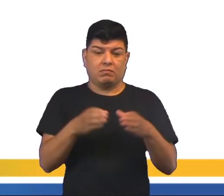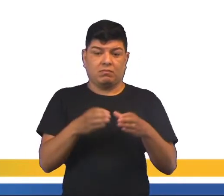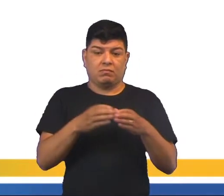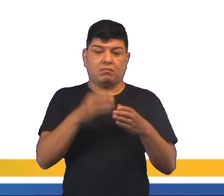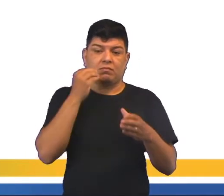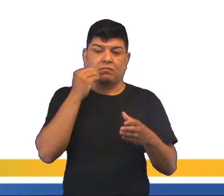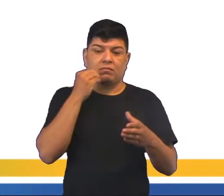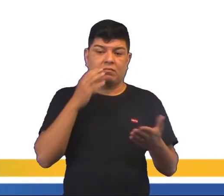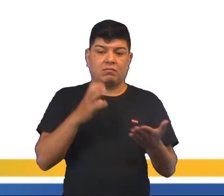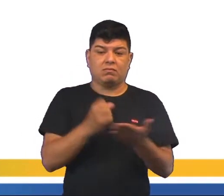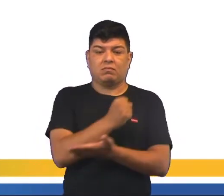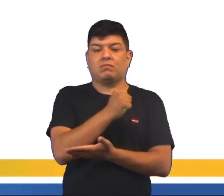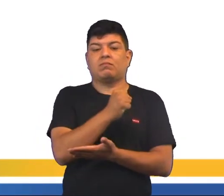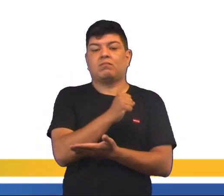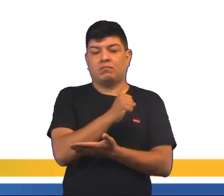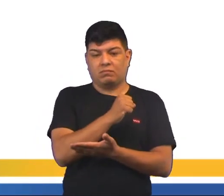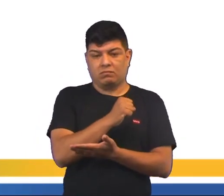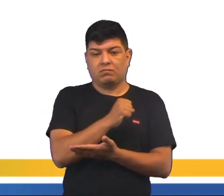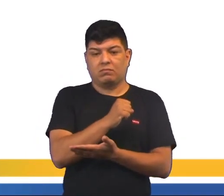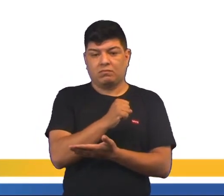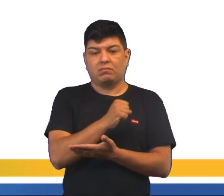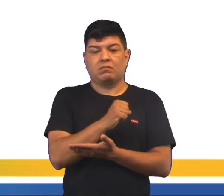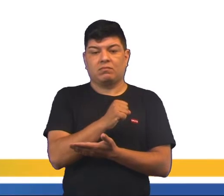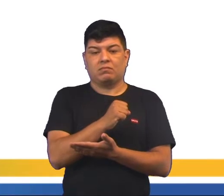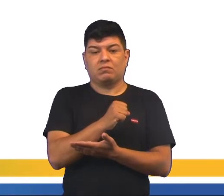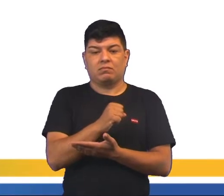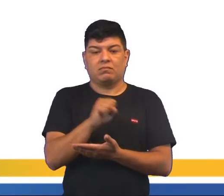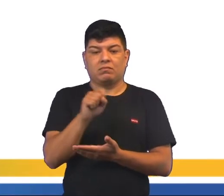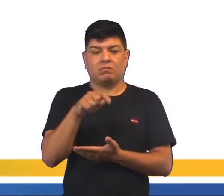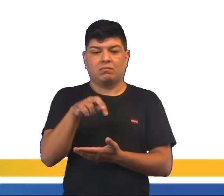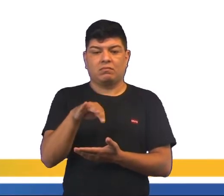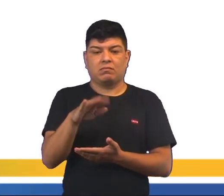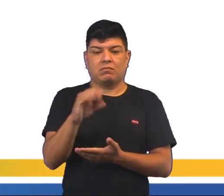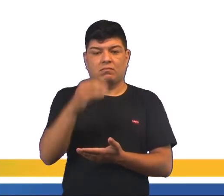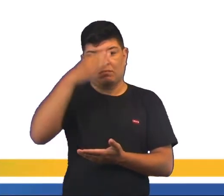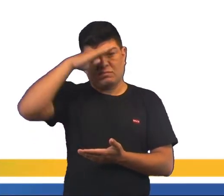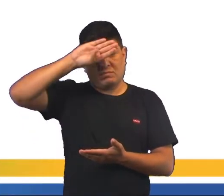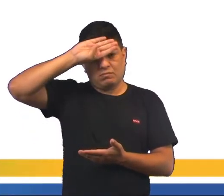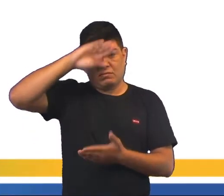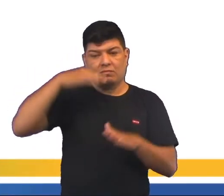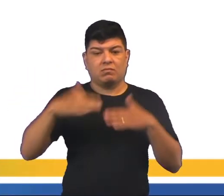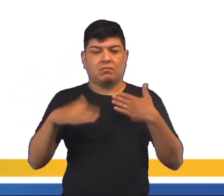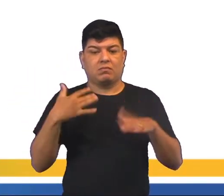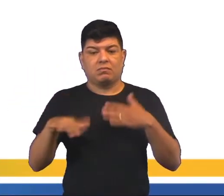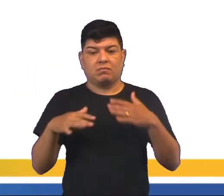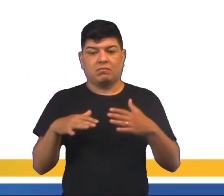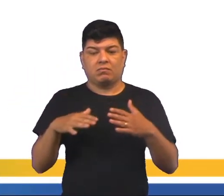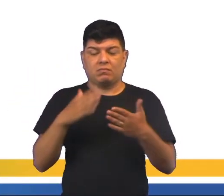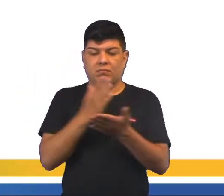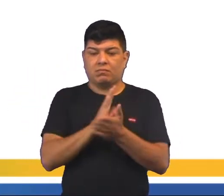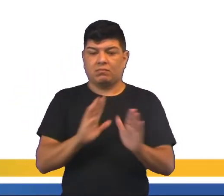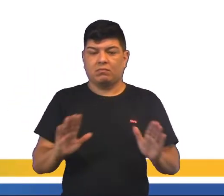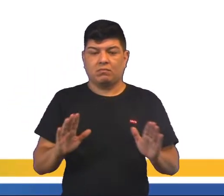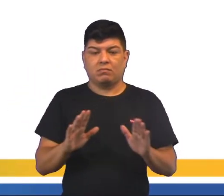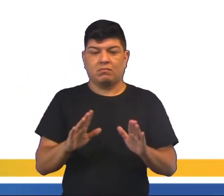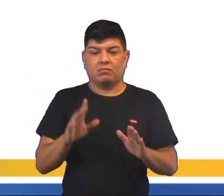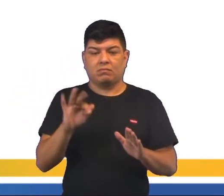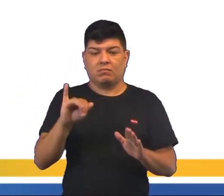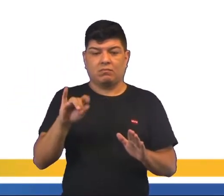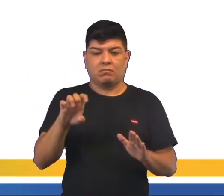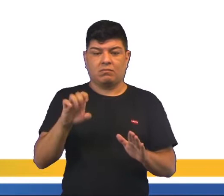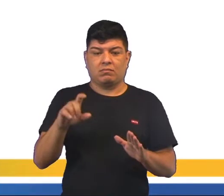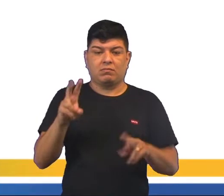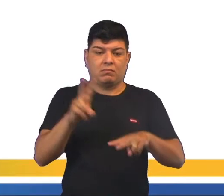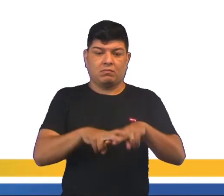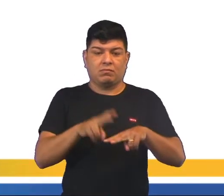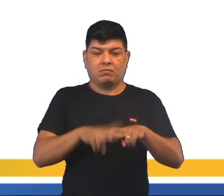tentou tomar o quartel de Moncada, né, em Santiago de Cuba, né? Esse movimento ele foi reprimido. O Fidel Castro foi preso